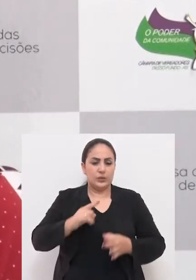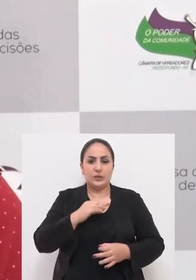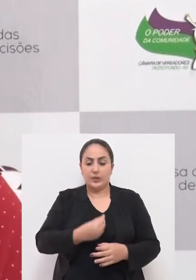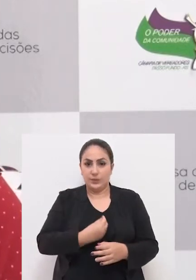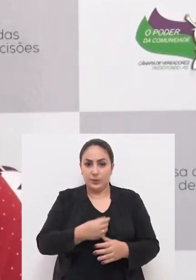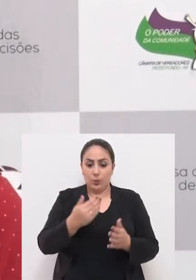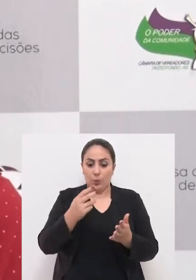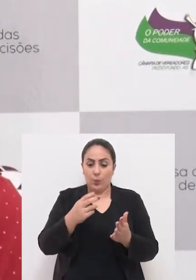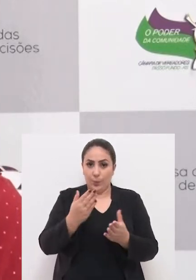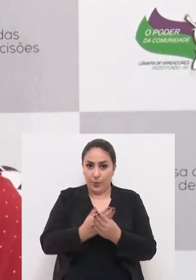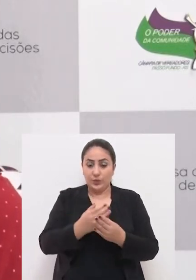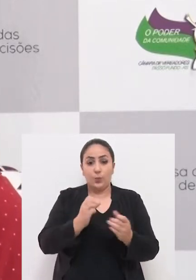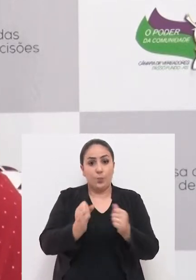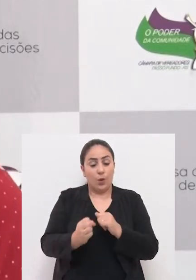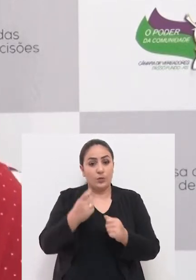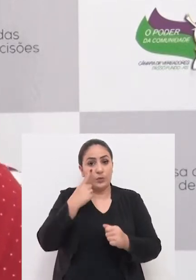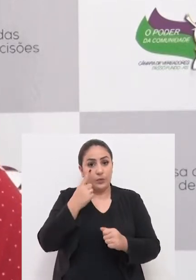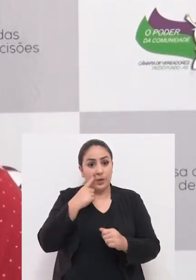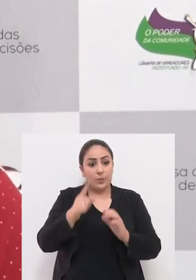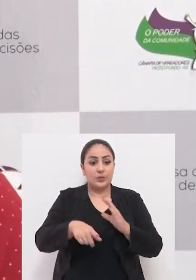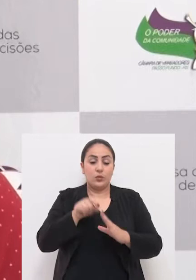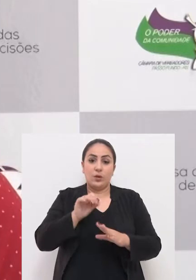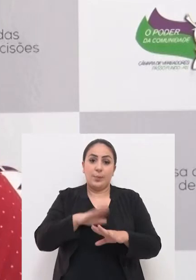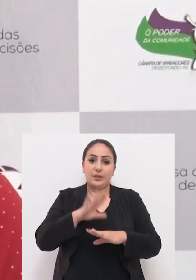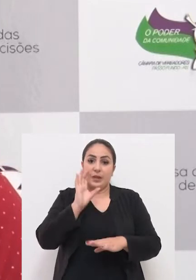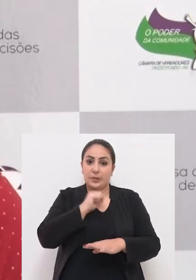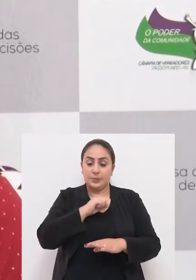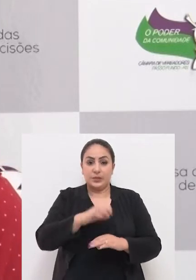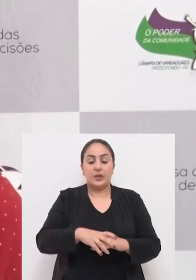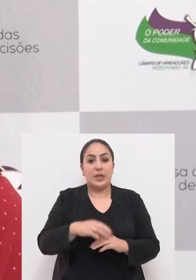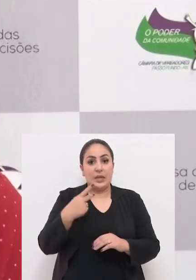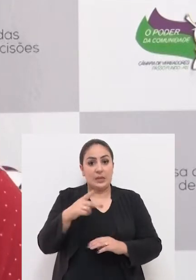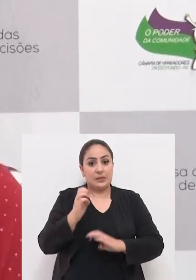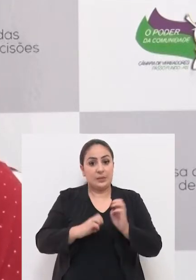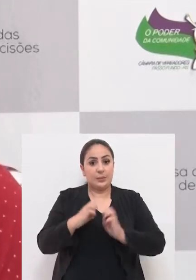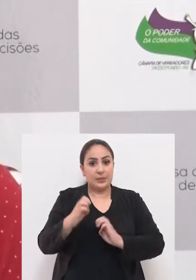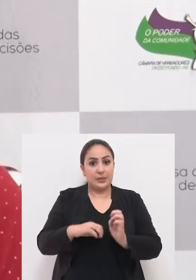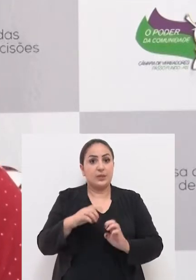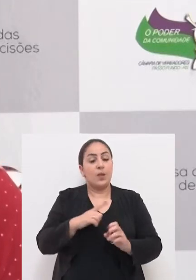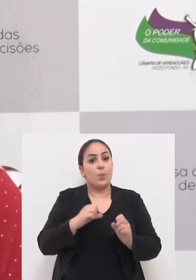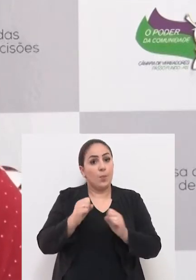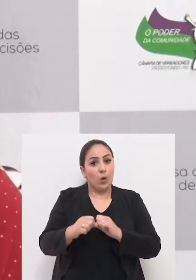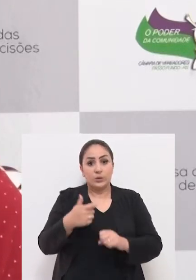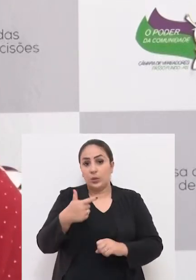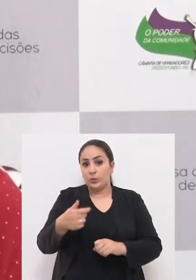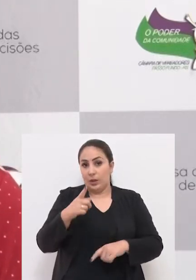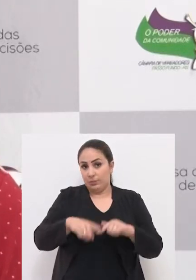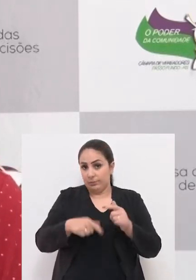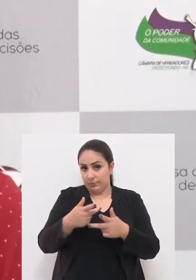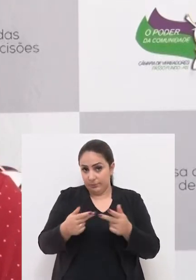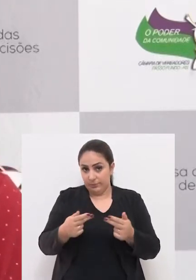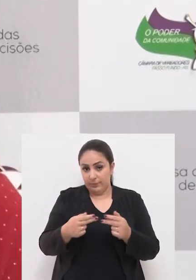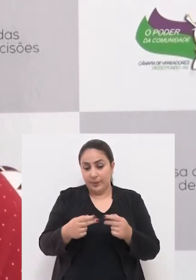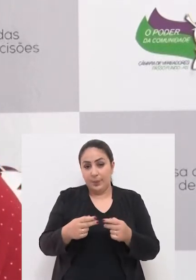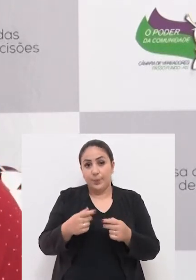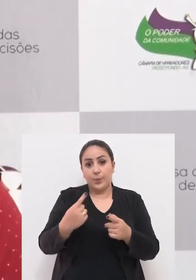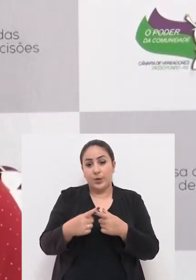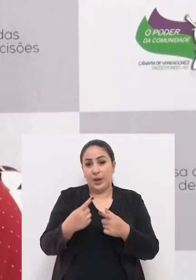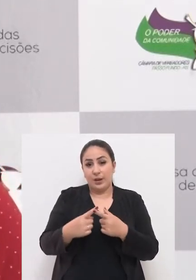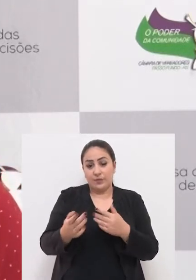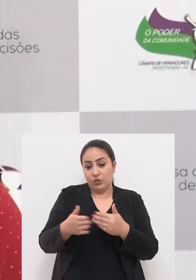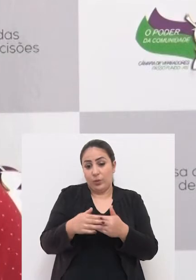ou a juíza que está com esse processo na mão, que a gente possa ter finalmente uma decisão rápida. Essa empresa, ela pode não ter mais